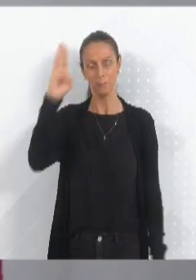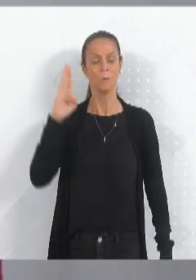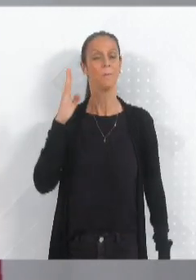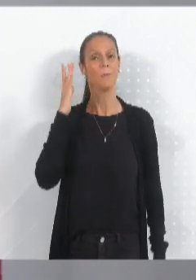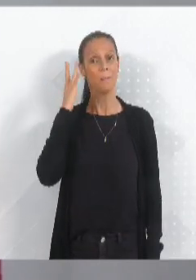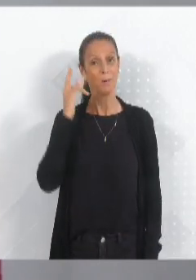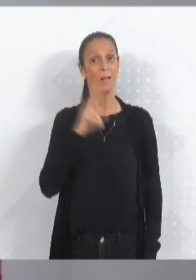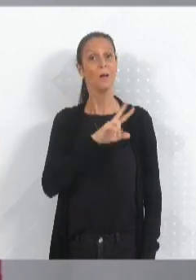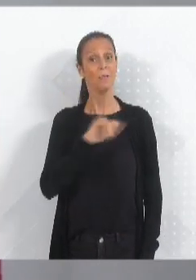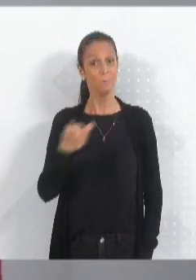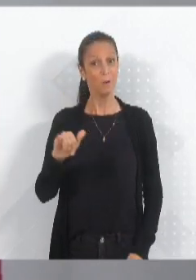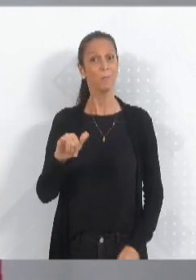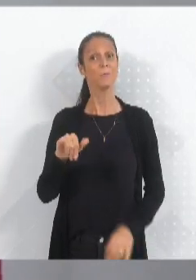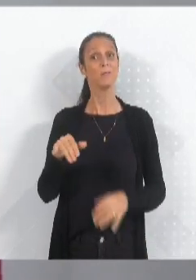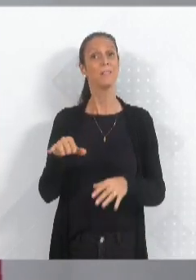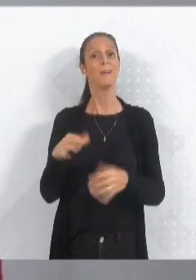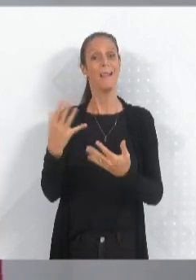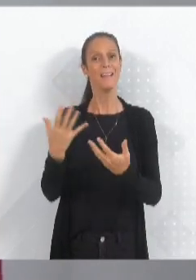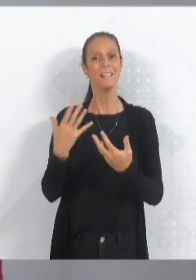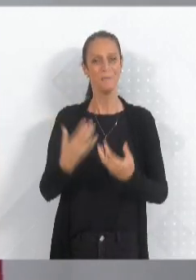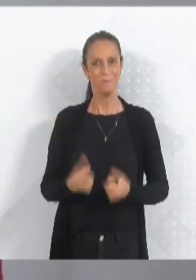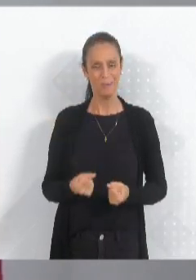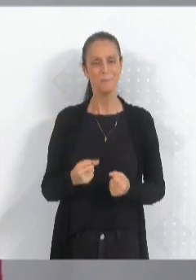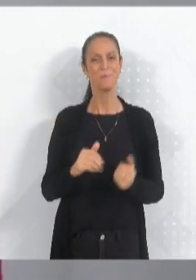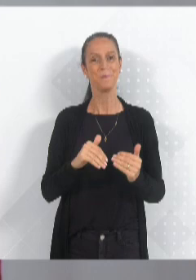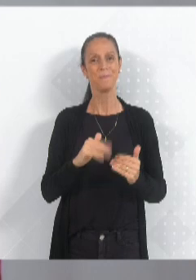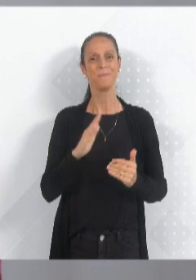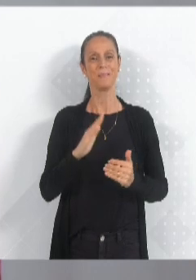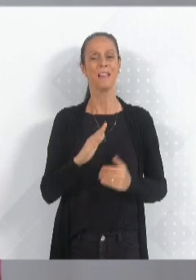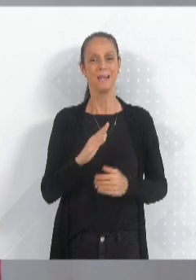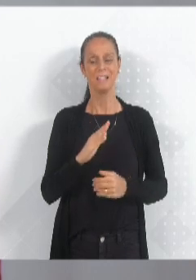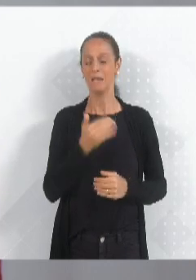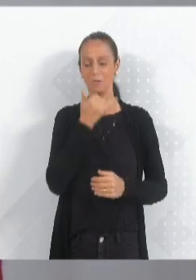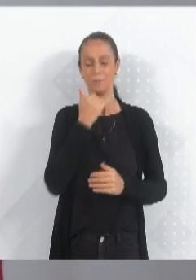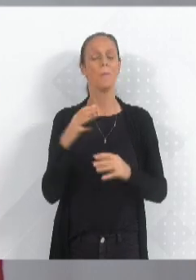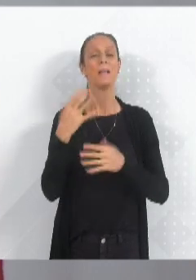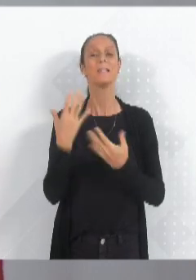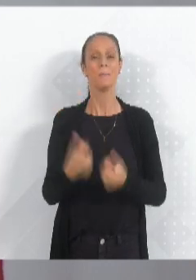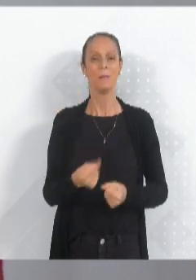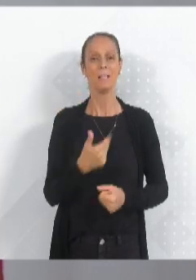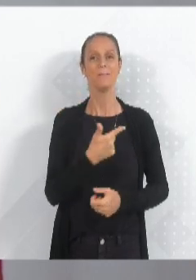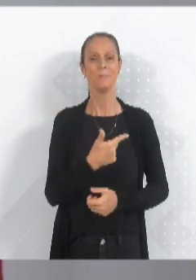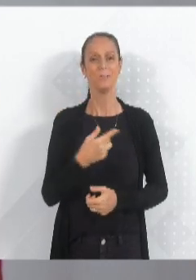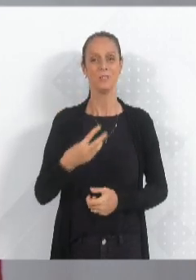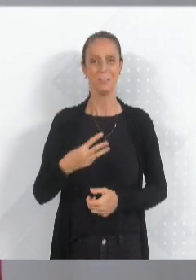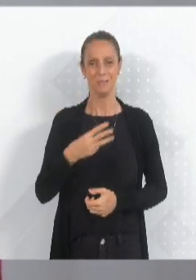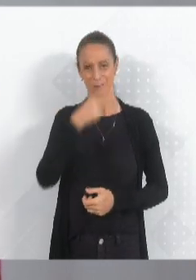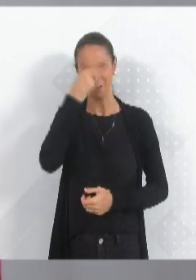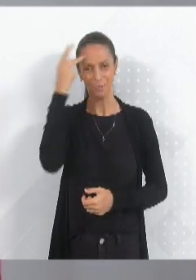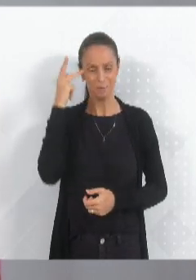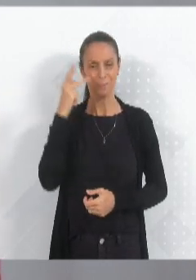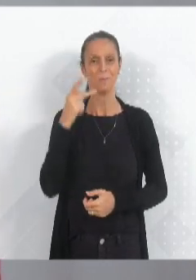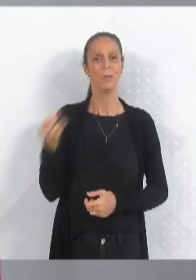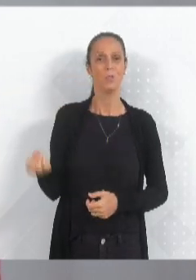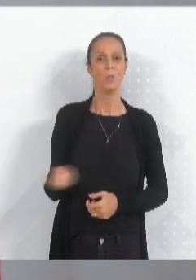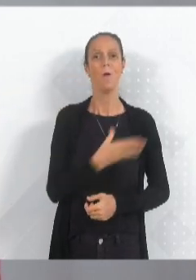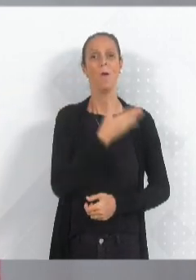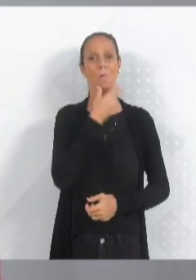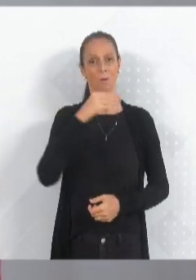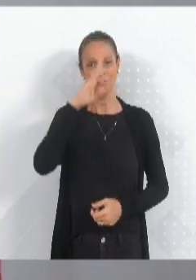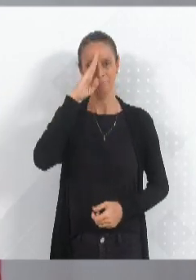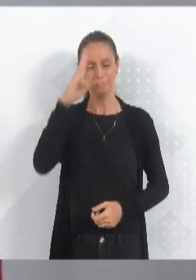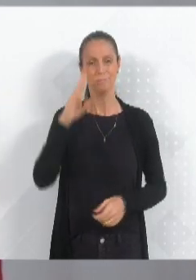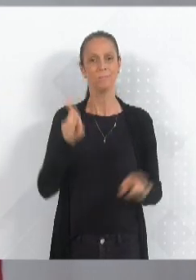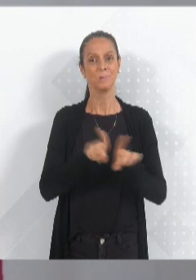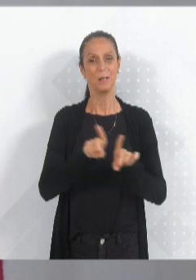23 novos soldados né que vão estar no nosso Batalhão São soldados em sua grande maioria pertencentes